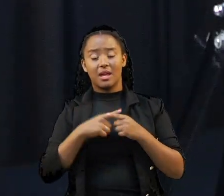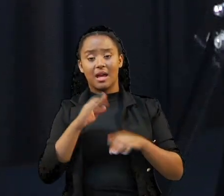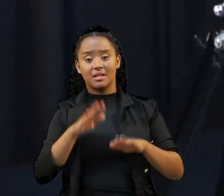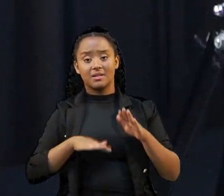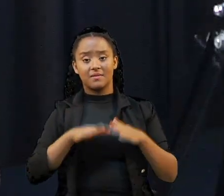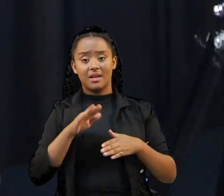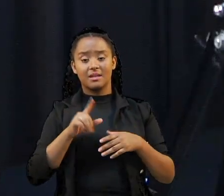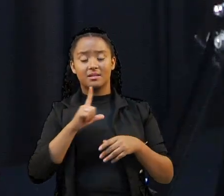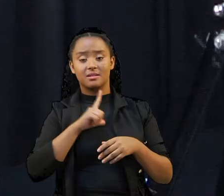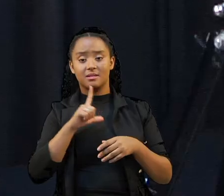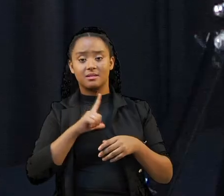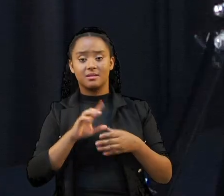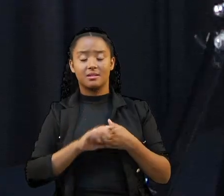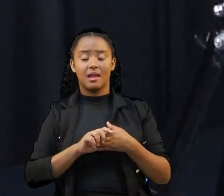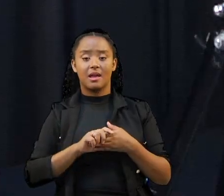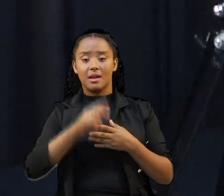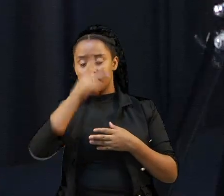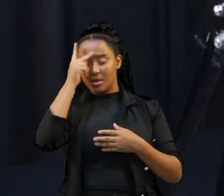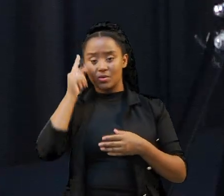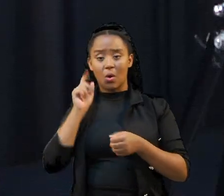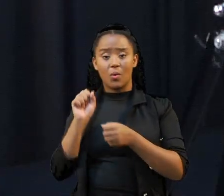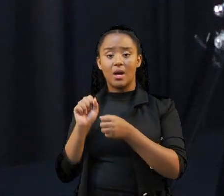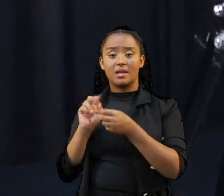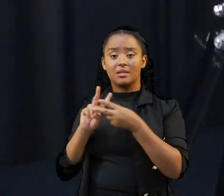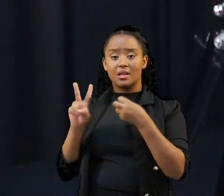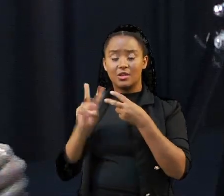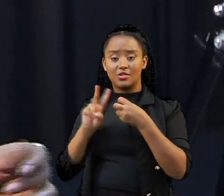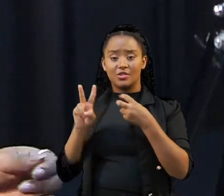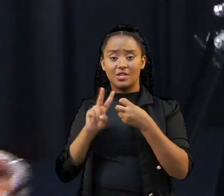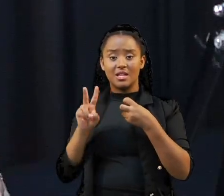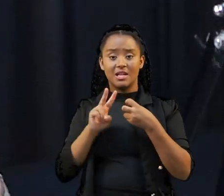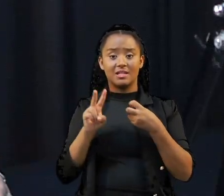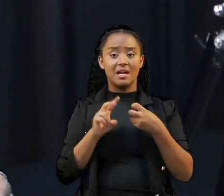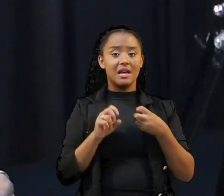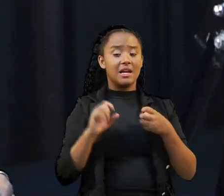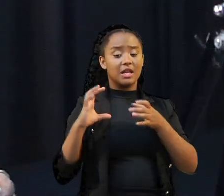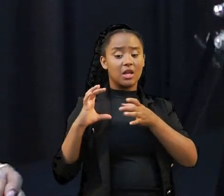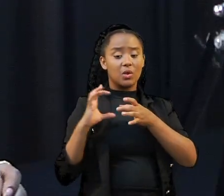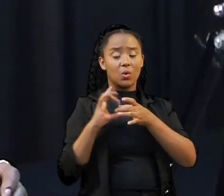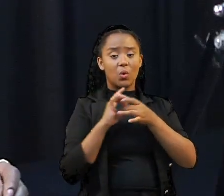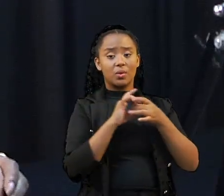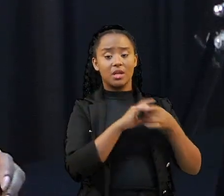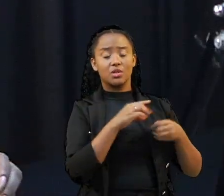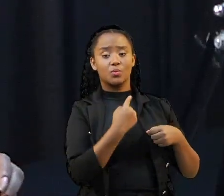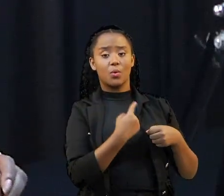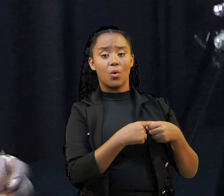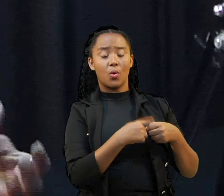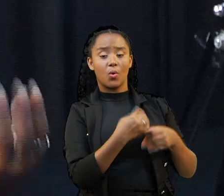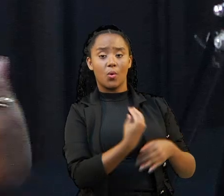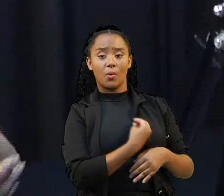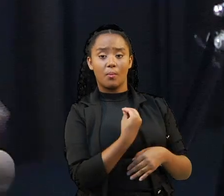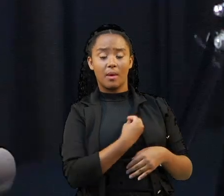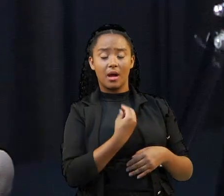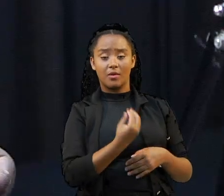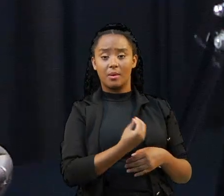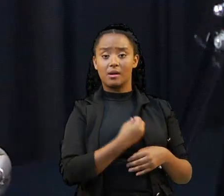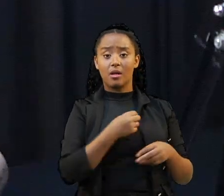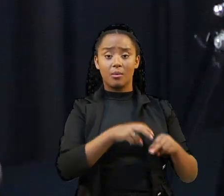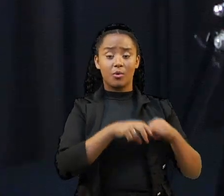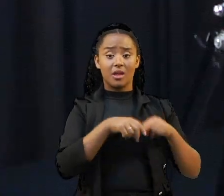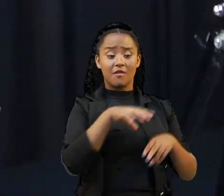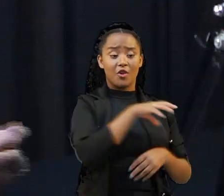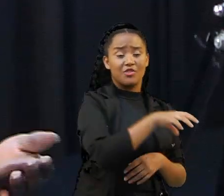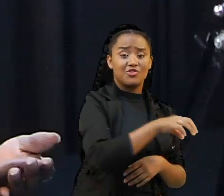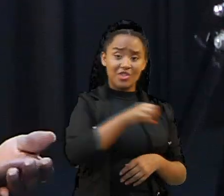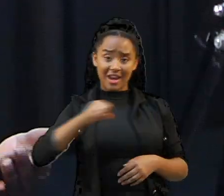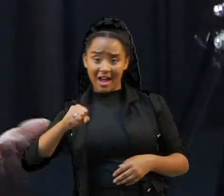consideração esses atravessamentos de pessoas indígenas que estão em contexto urbano, por exemplo, que são mais novas, inclusive, porque quem